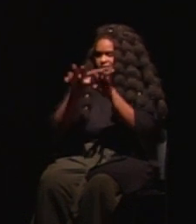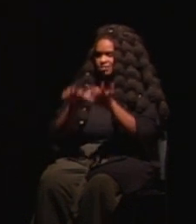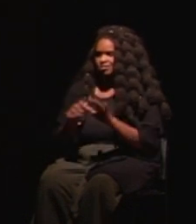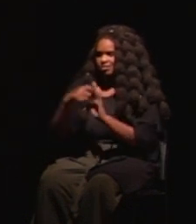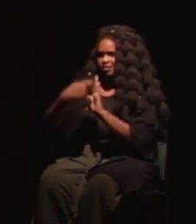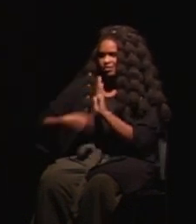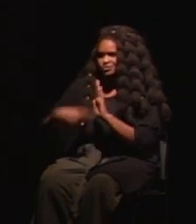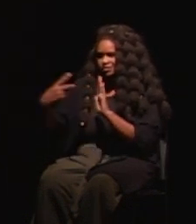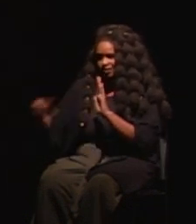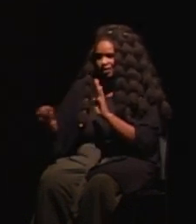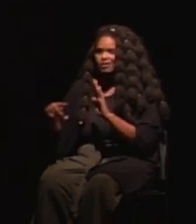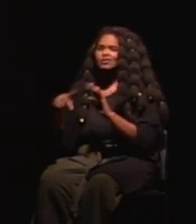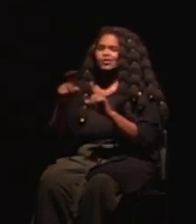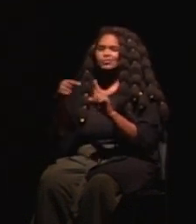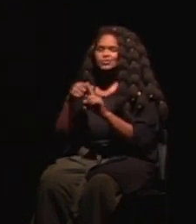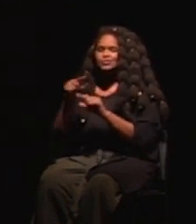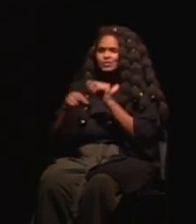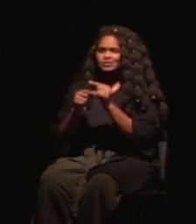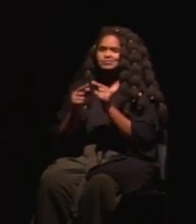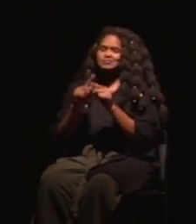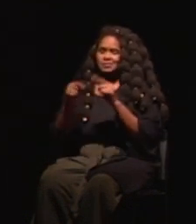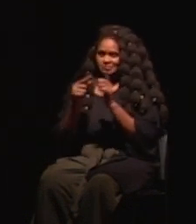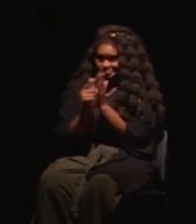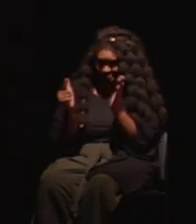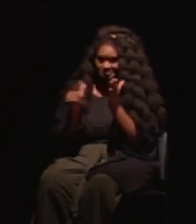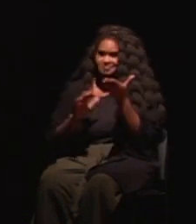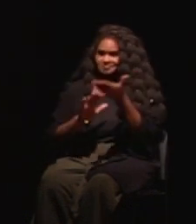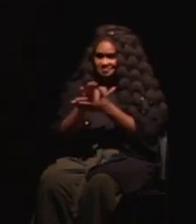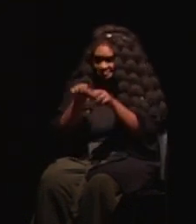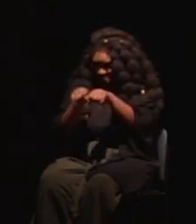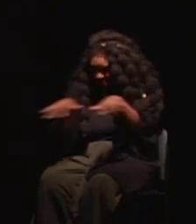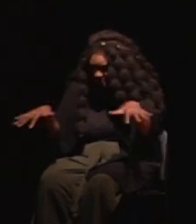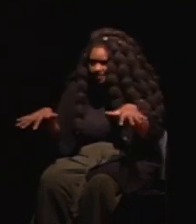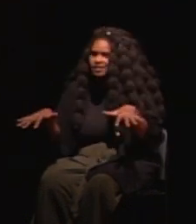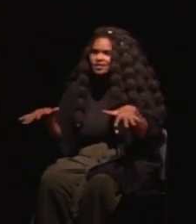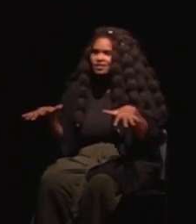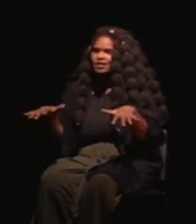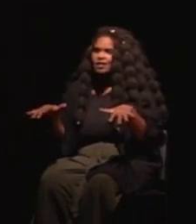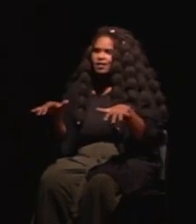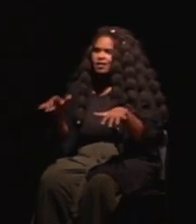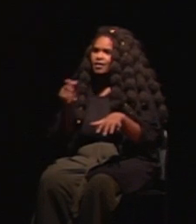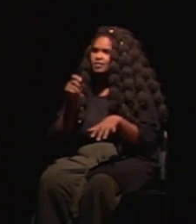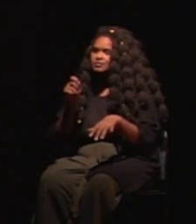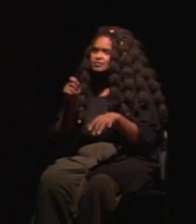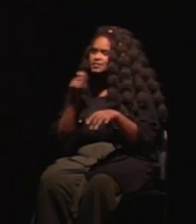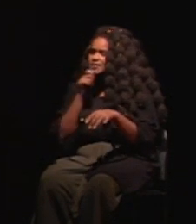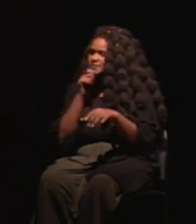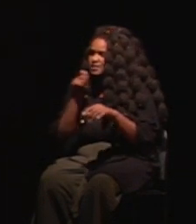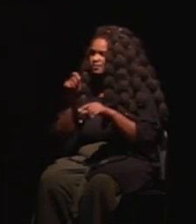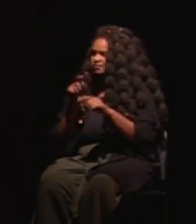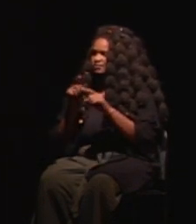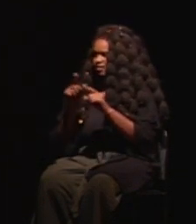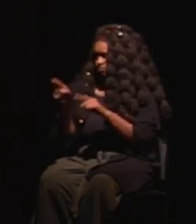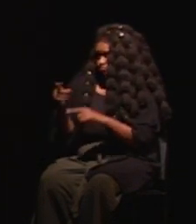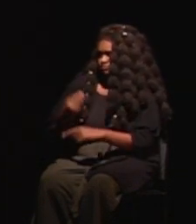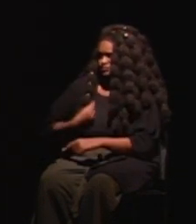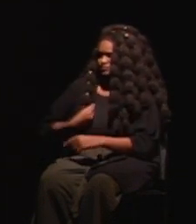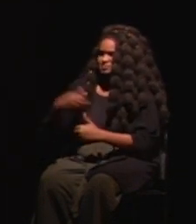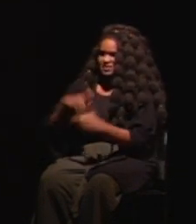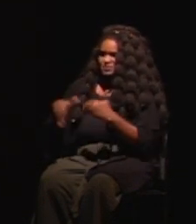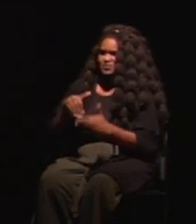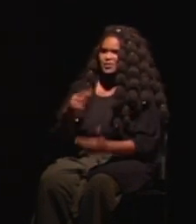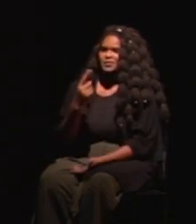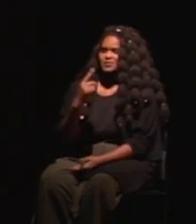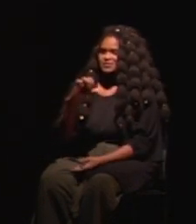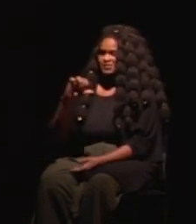ela fez para fazer a matéria, e depois a matéria publicada, acho que a Cremilda ainda estava, sobre a Bienal de 85. Acho que foi o